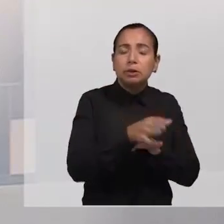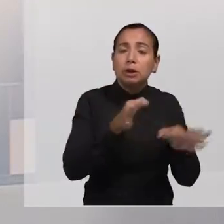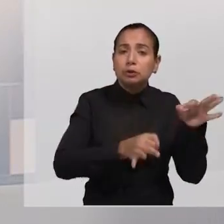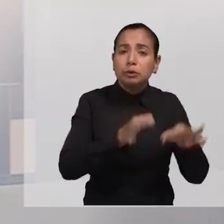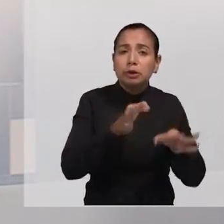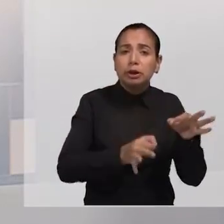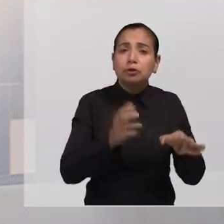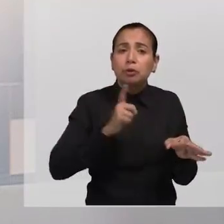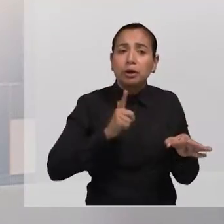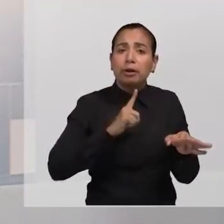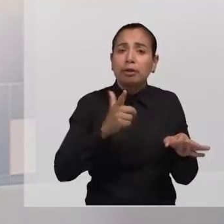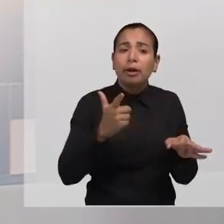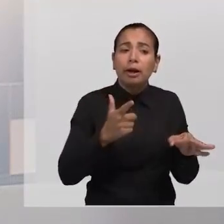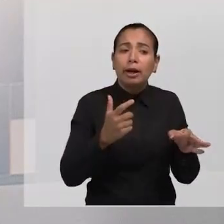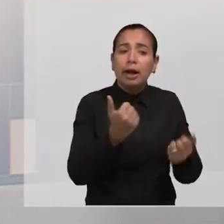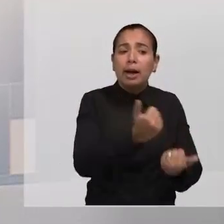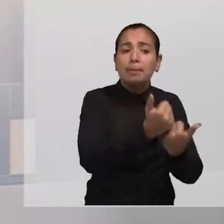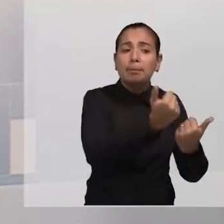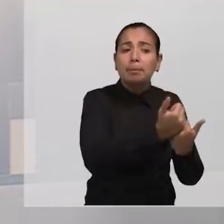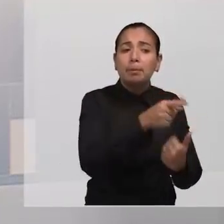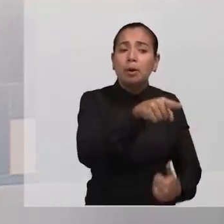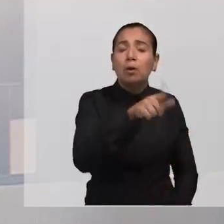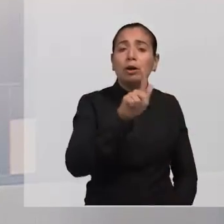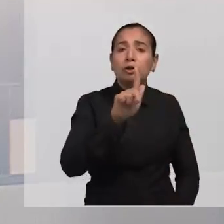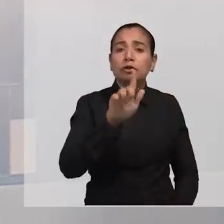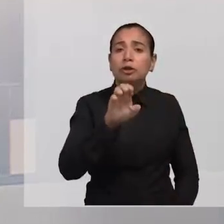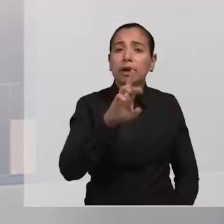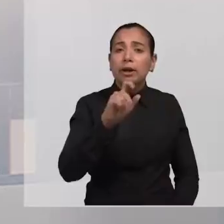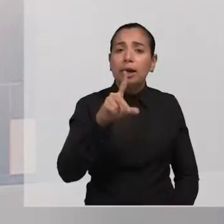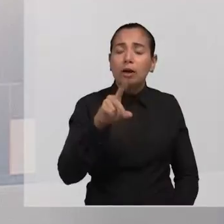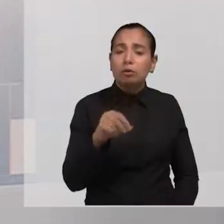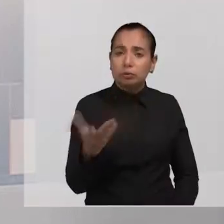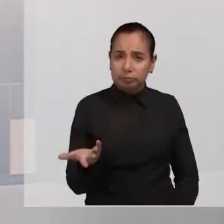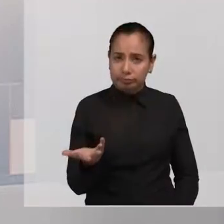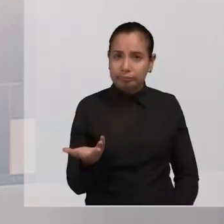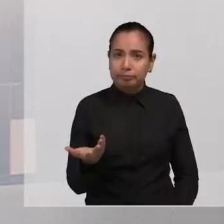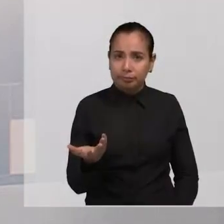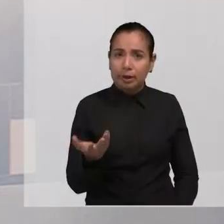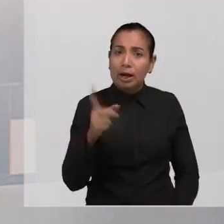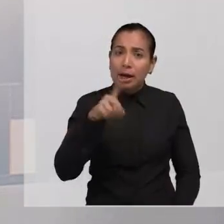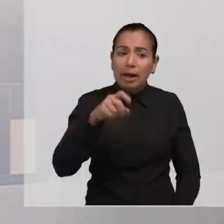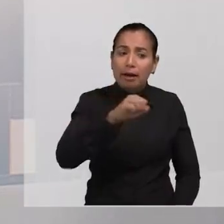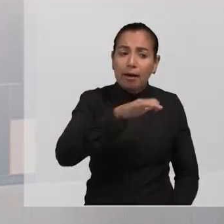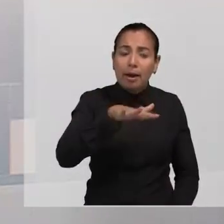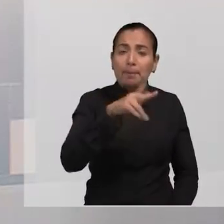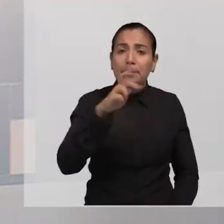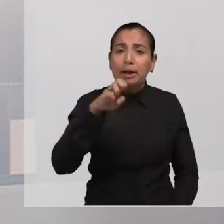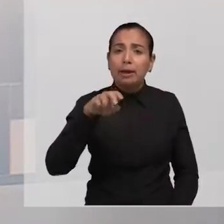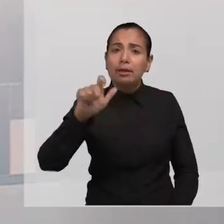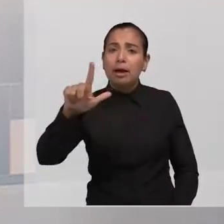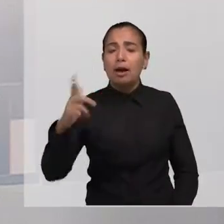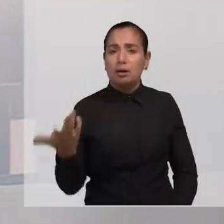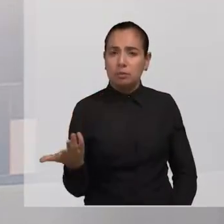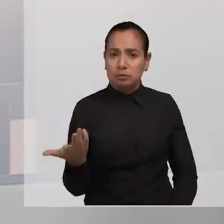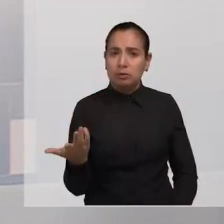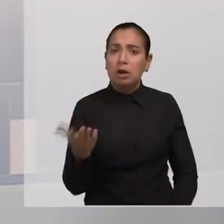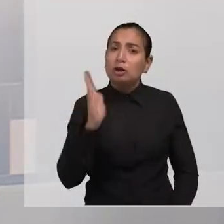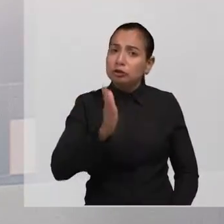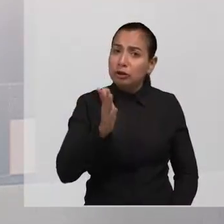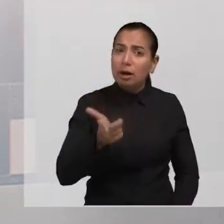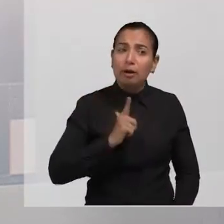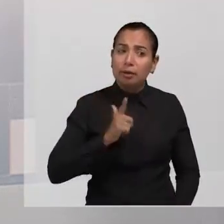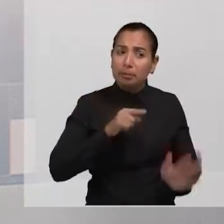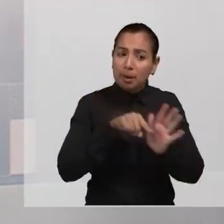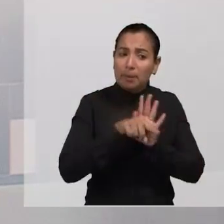a candidatura de Geraldo Alckmin e dentro de um campo penal. Não é só suposição mais não. Já há inquérito, já há